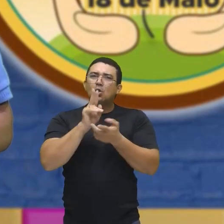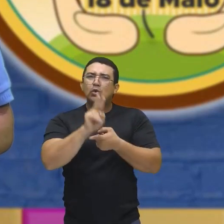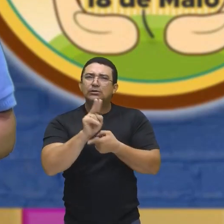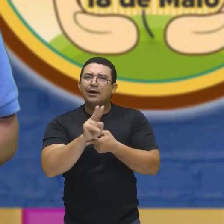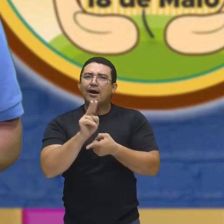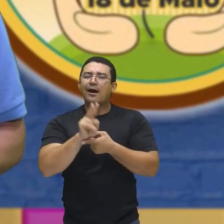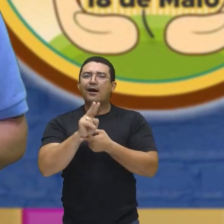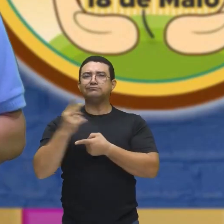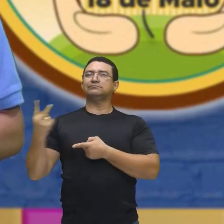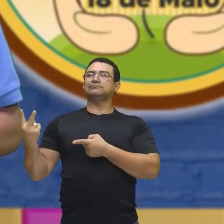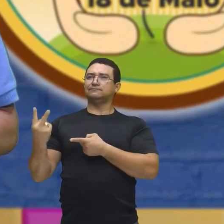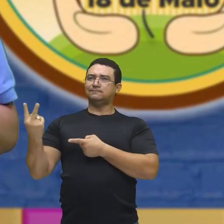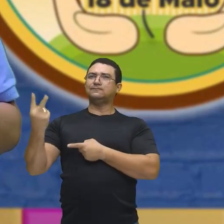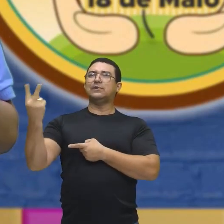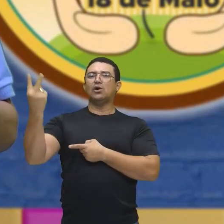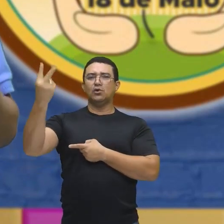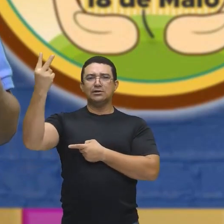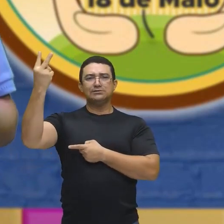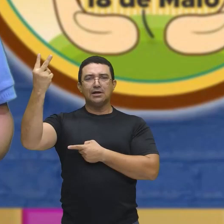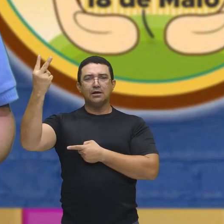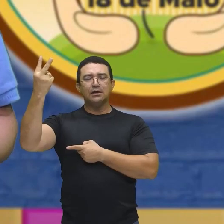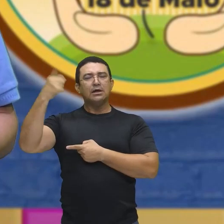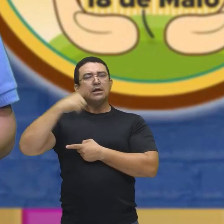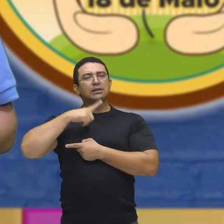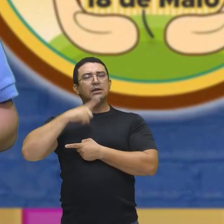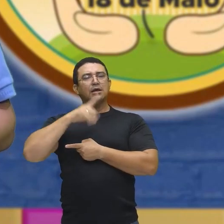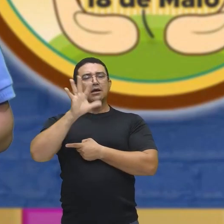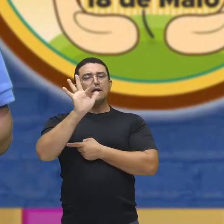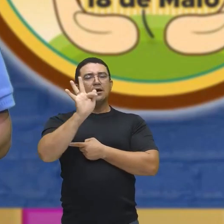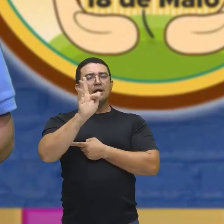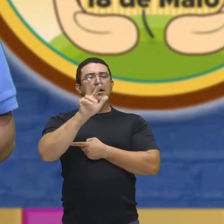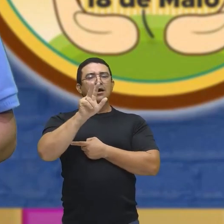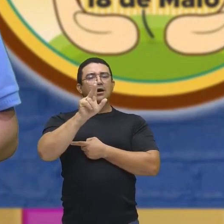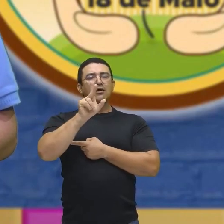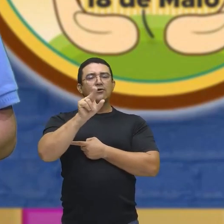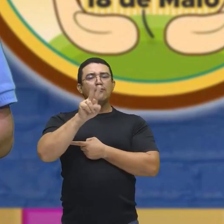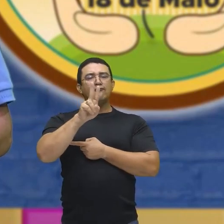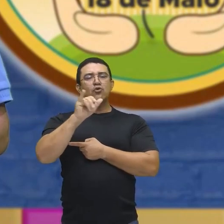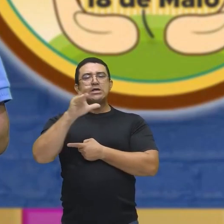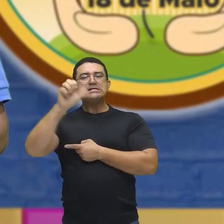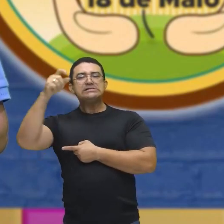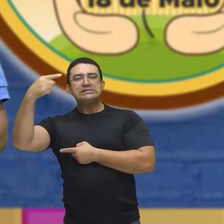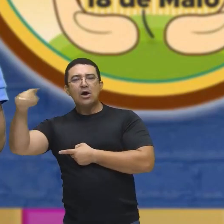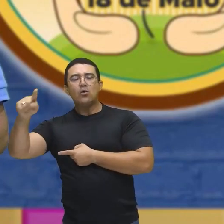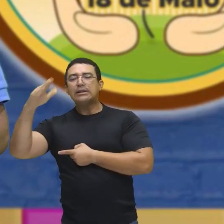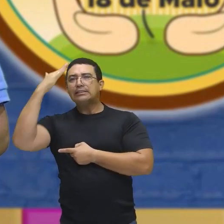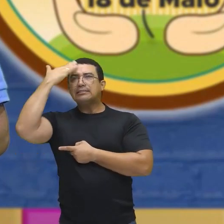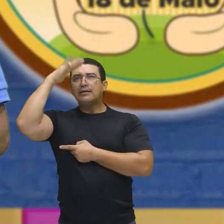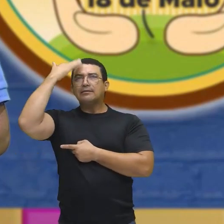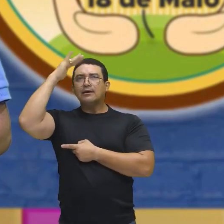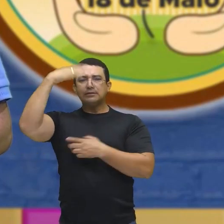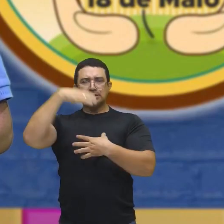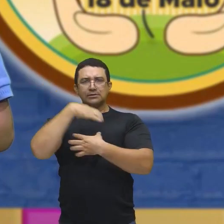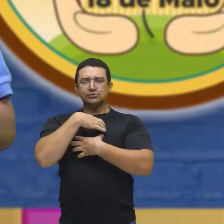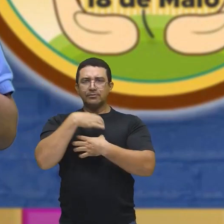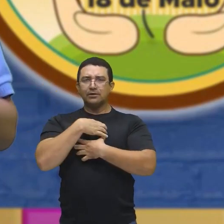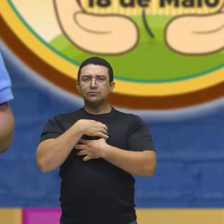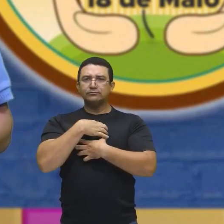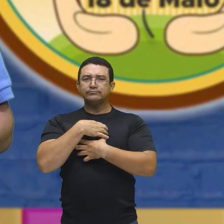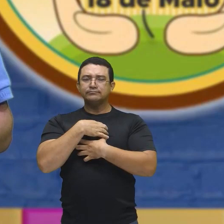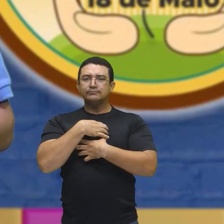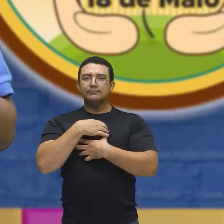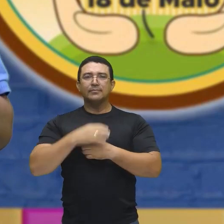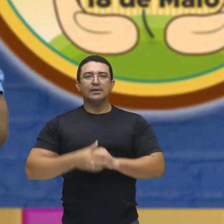né, valorizar, ter essa fruição que a BNCC quer tanto que sejam desenvolvidas em vocês. E